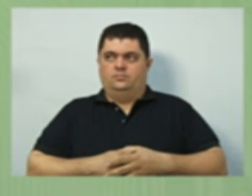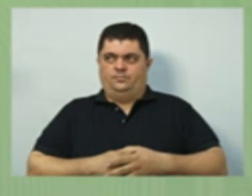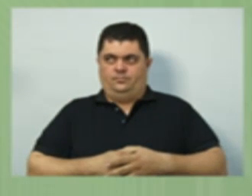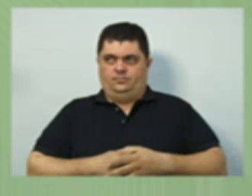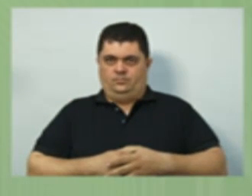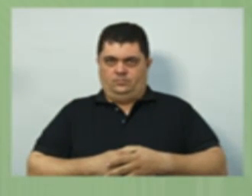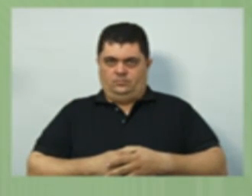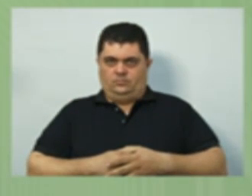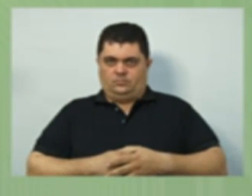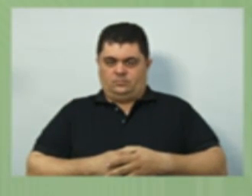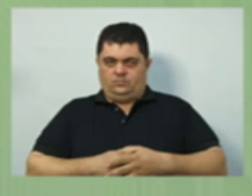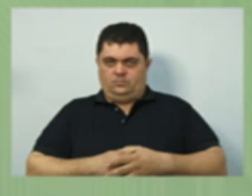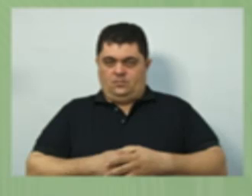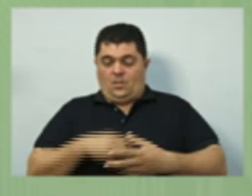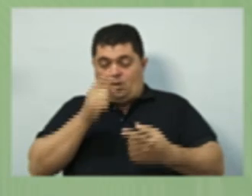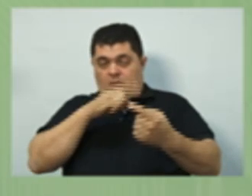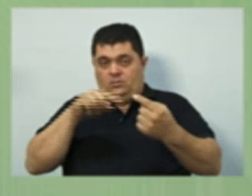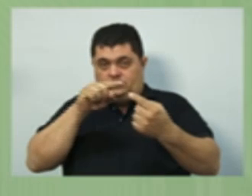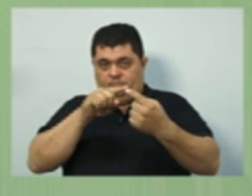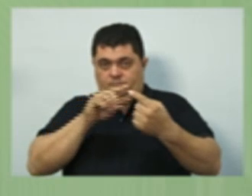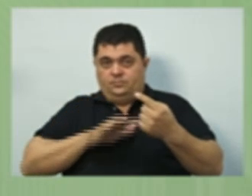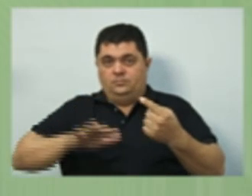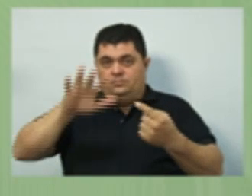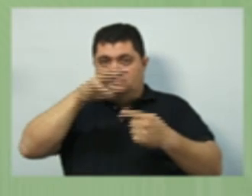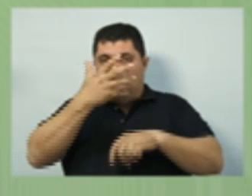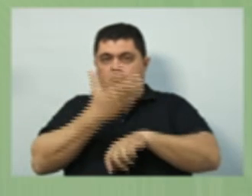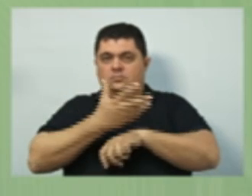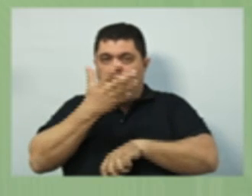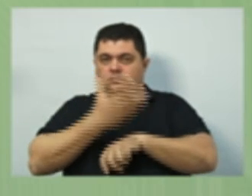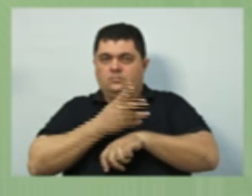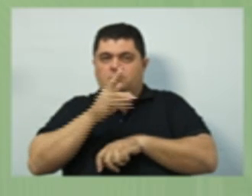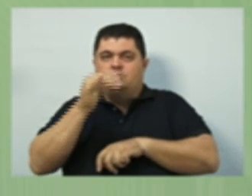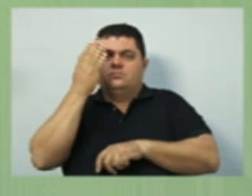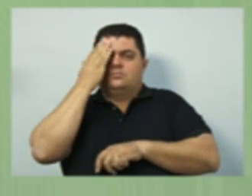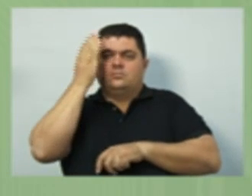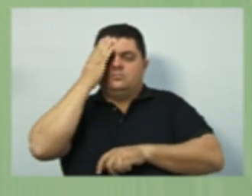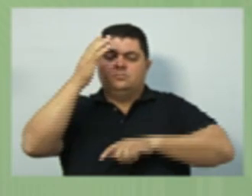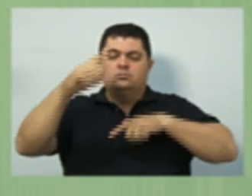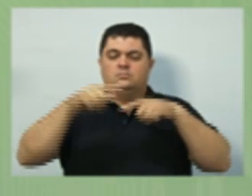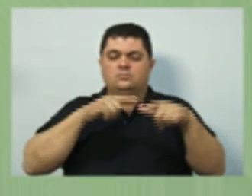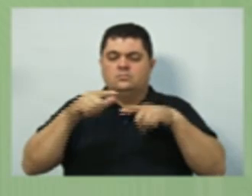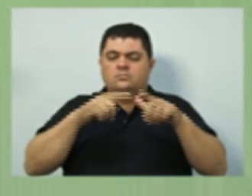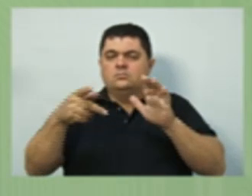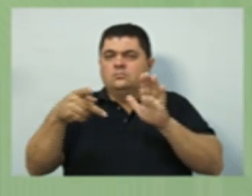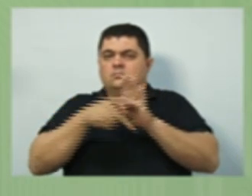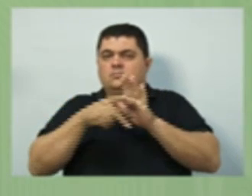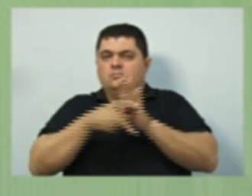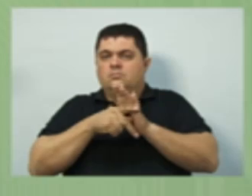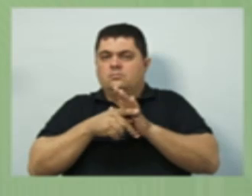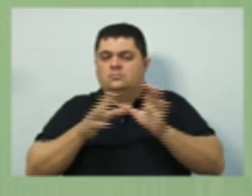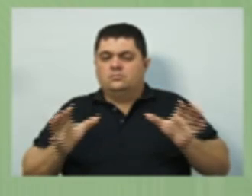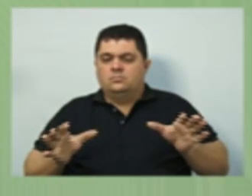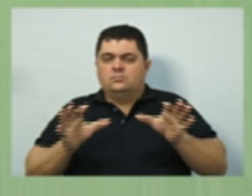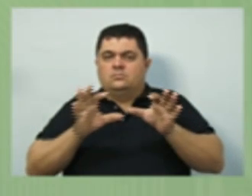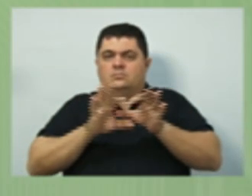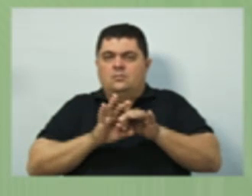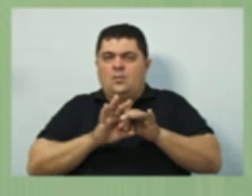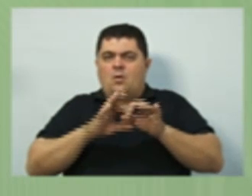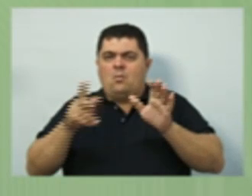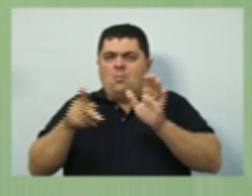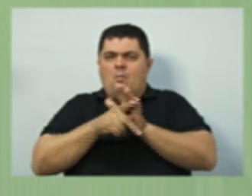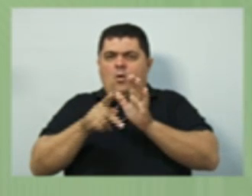Bom, como objetivo geral da disciplina, nós iremos compreender o trabalho como um elemento constitutivo da formação do